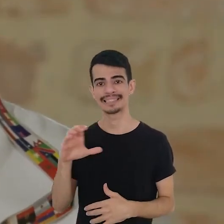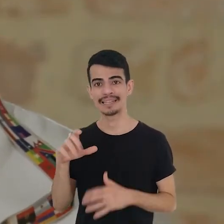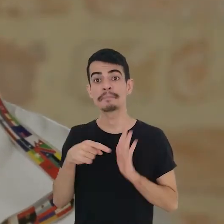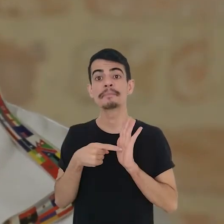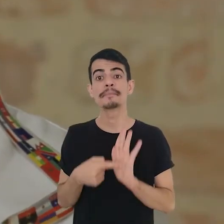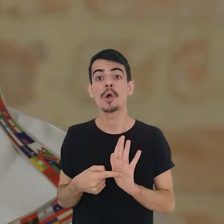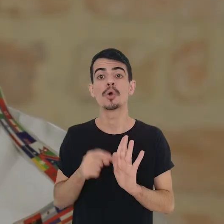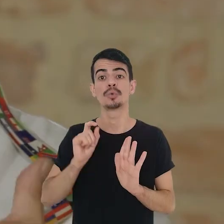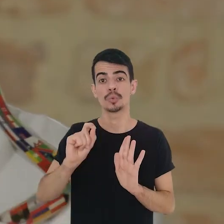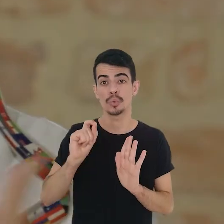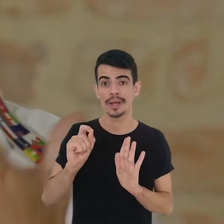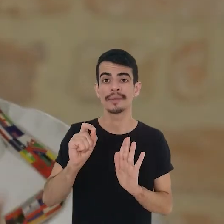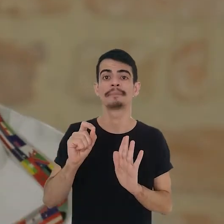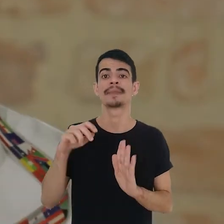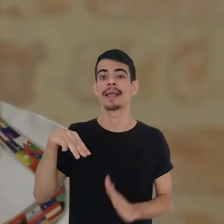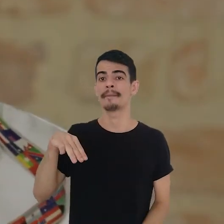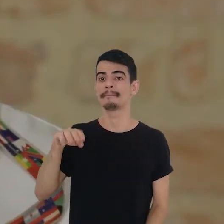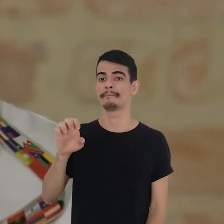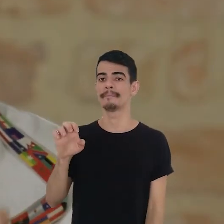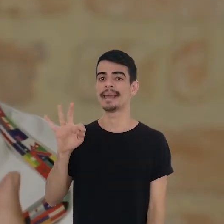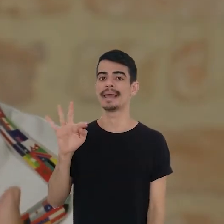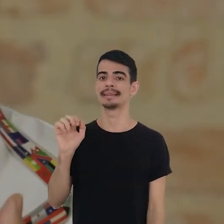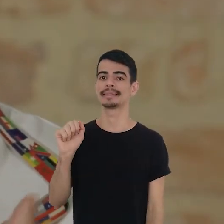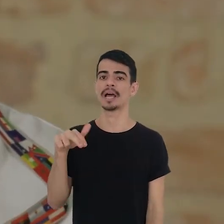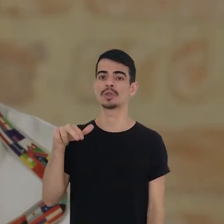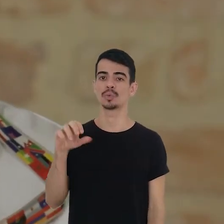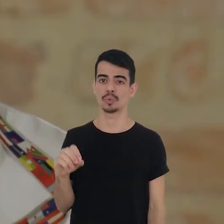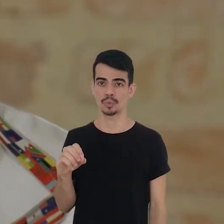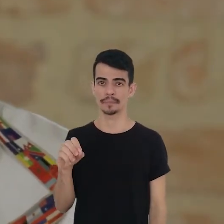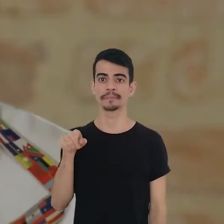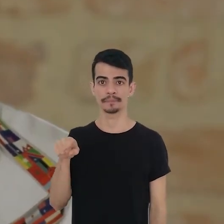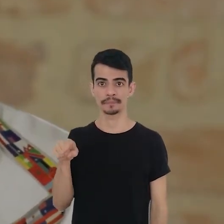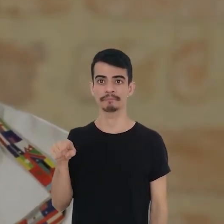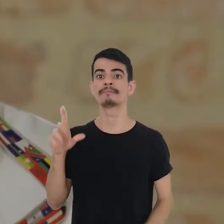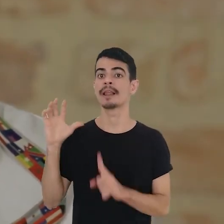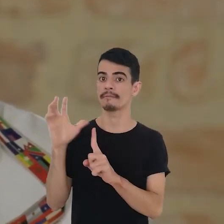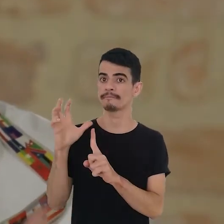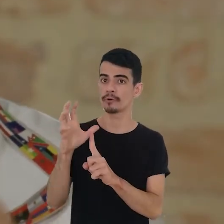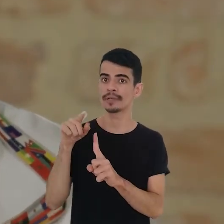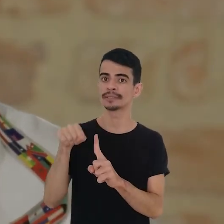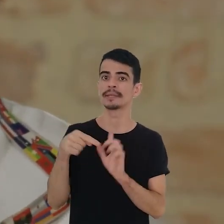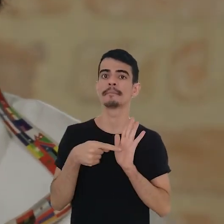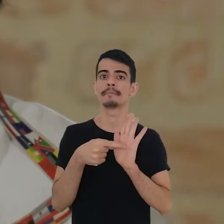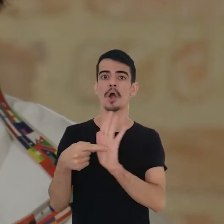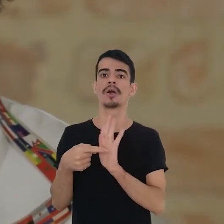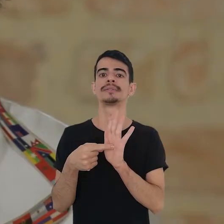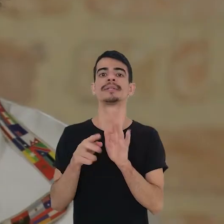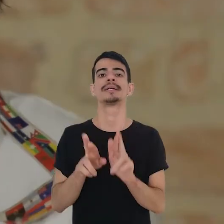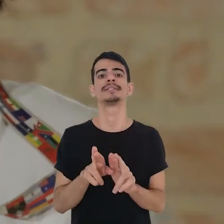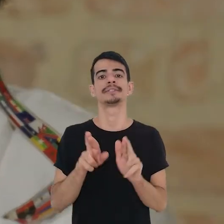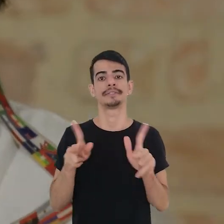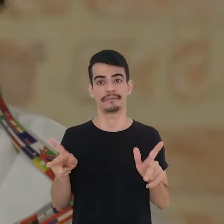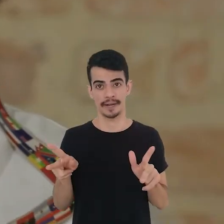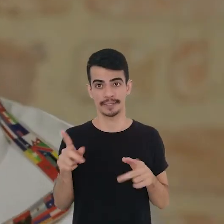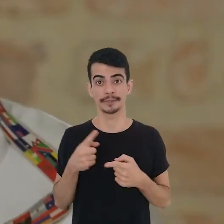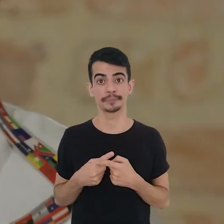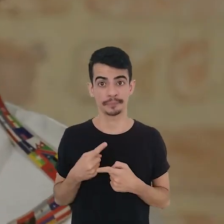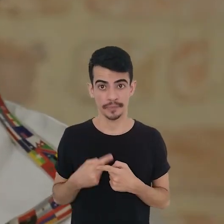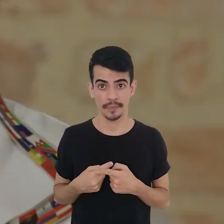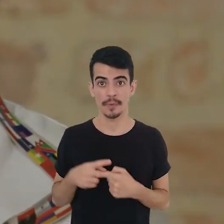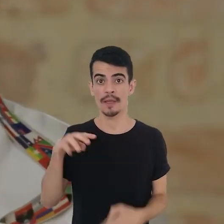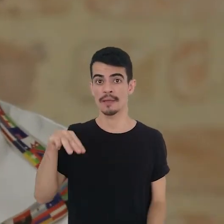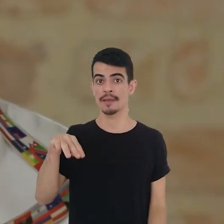que um novo redimensionamento das emissões de metano mostra um cenário bastante